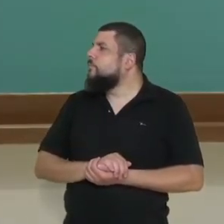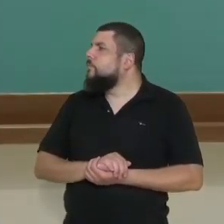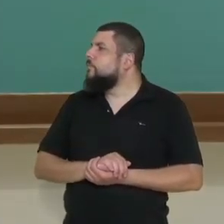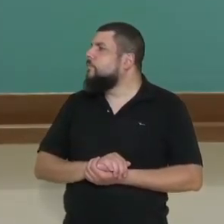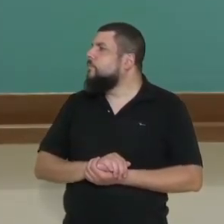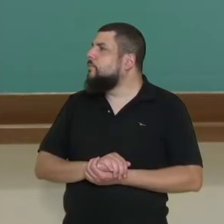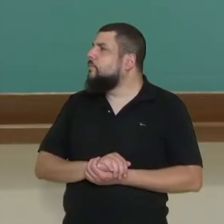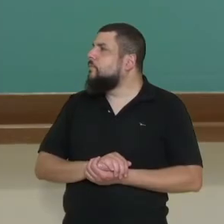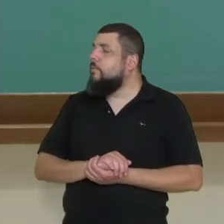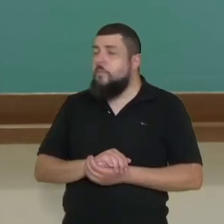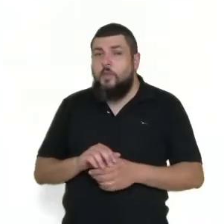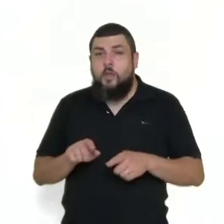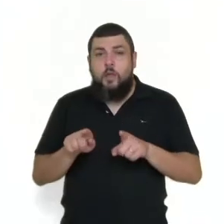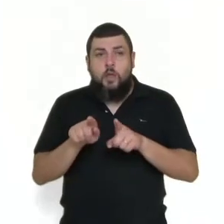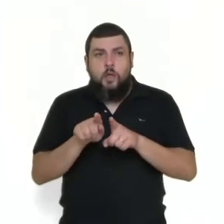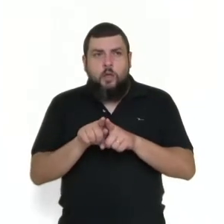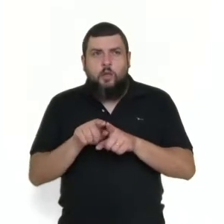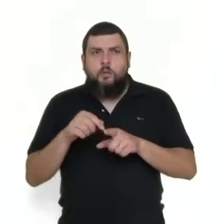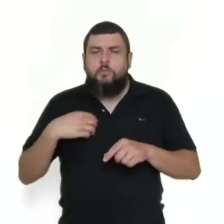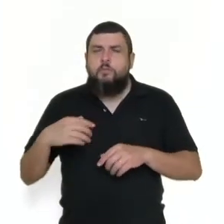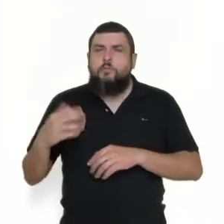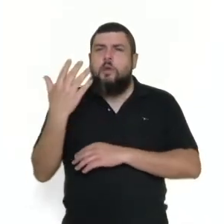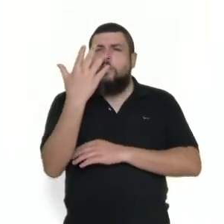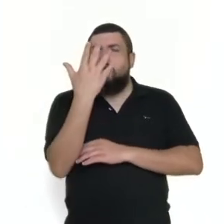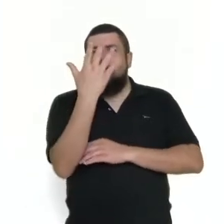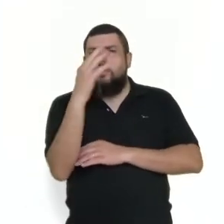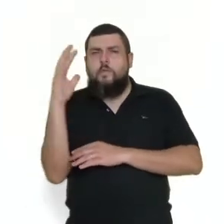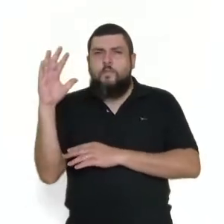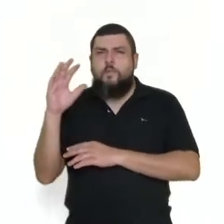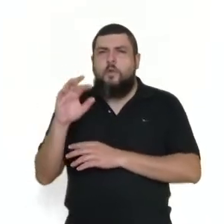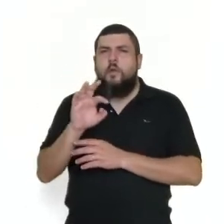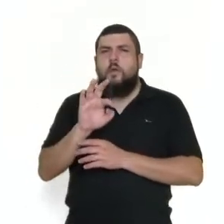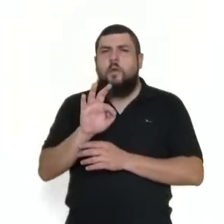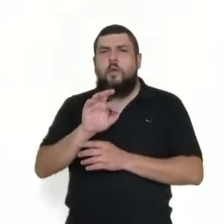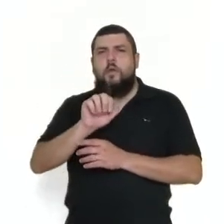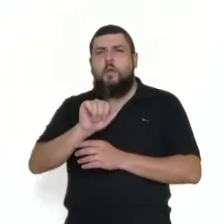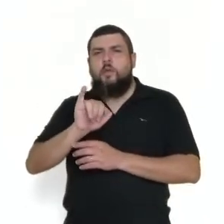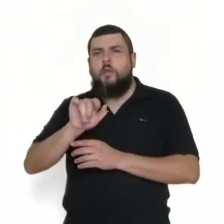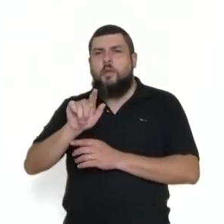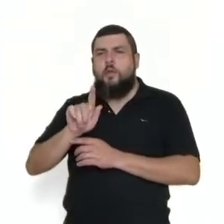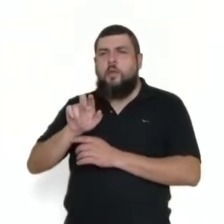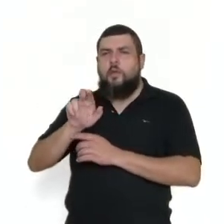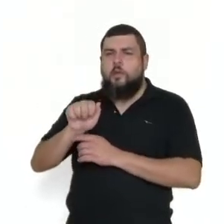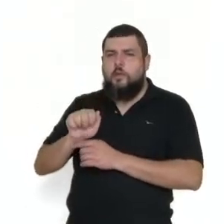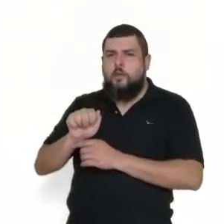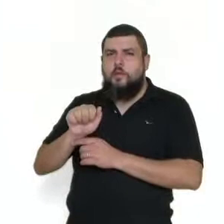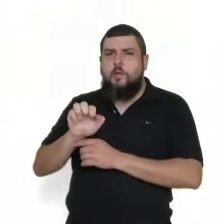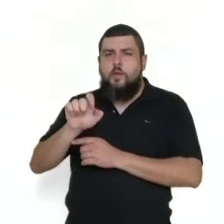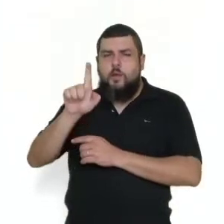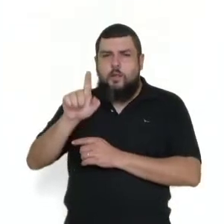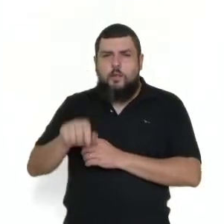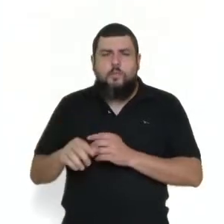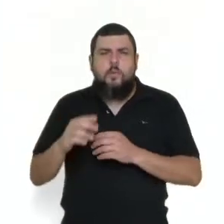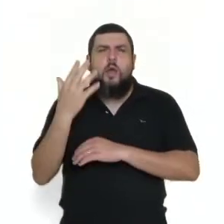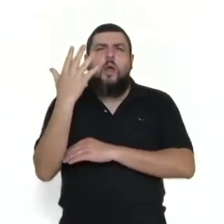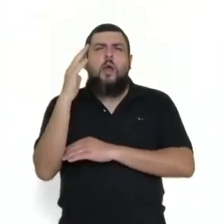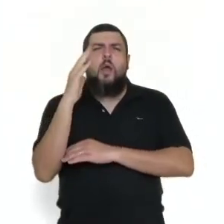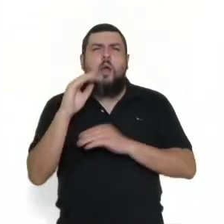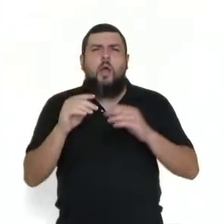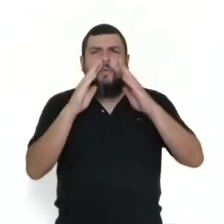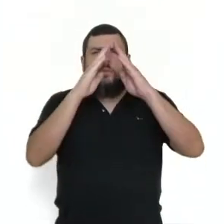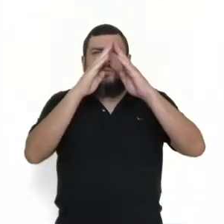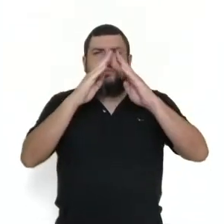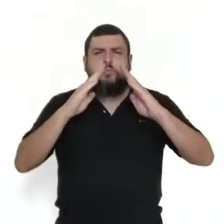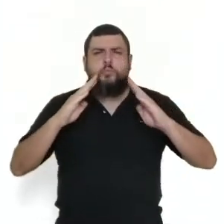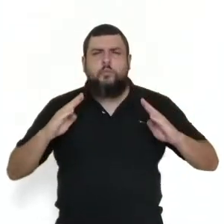a floresta boreal, também conhecido como taiga ou floresta de coníferas, né? Clima frio também, localizado no